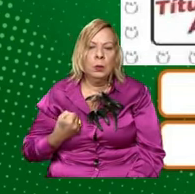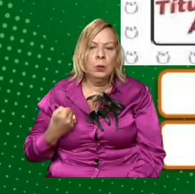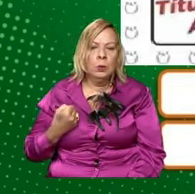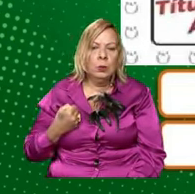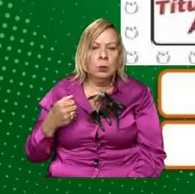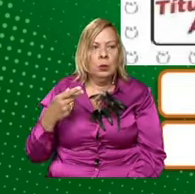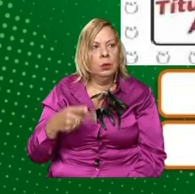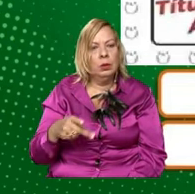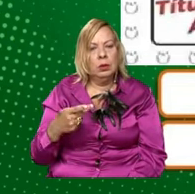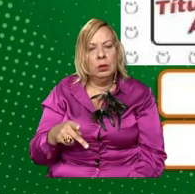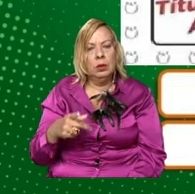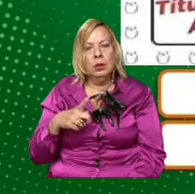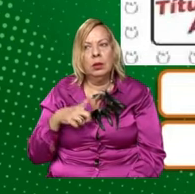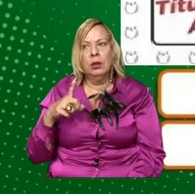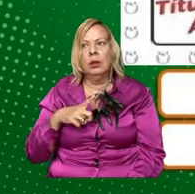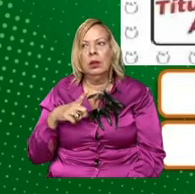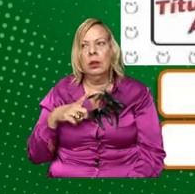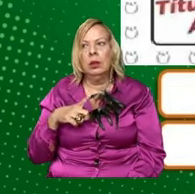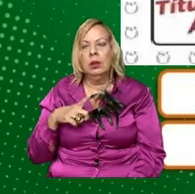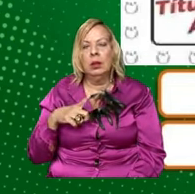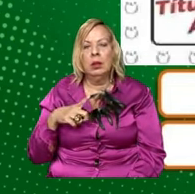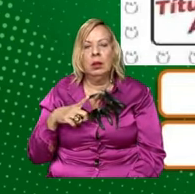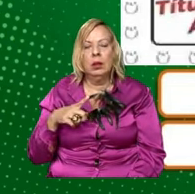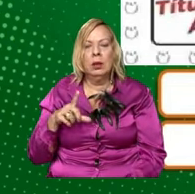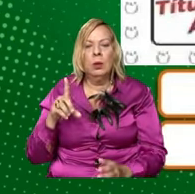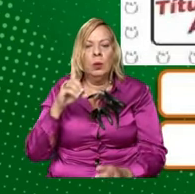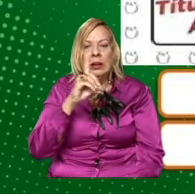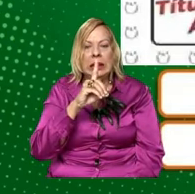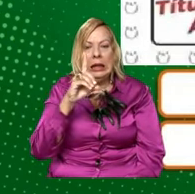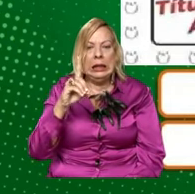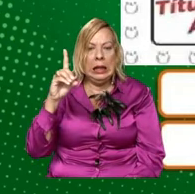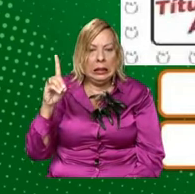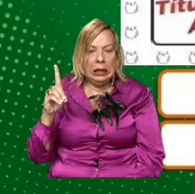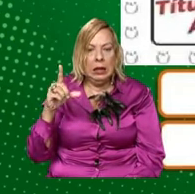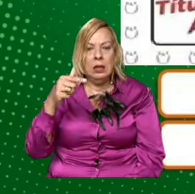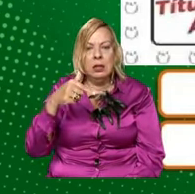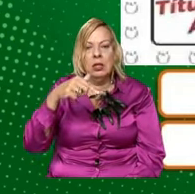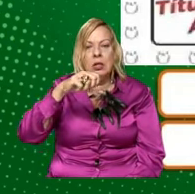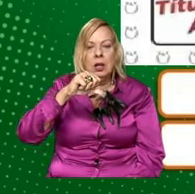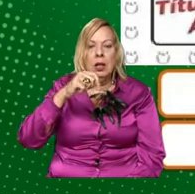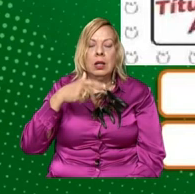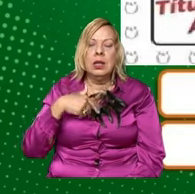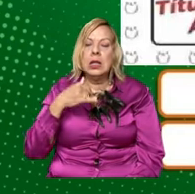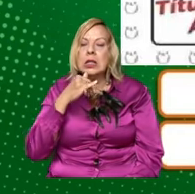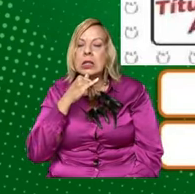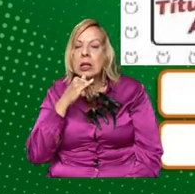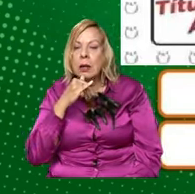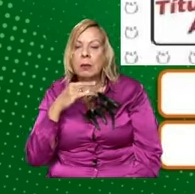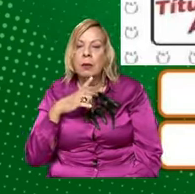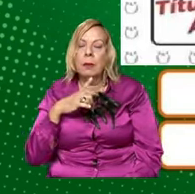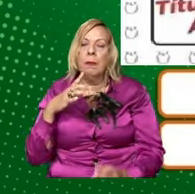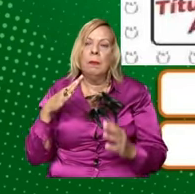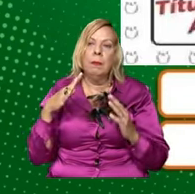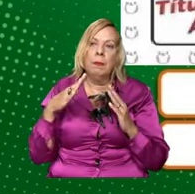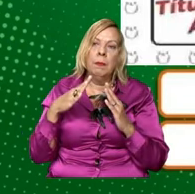então pode só, né, ter... O DDD é 79. O DDD é 79, pode ser da cidade,